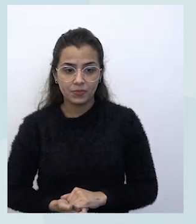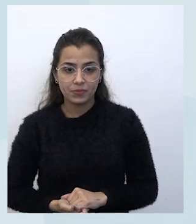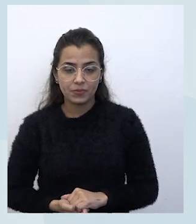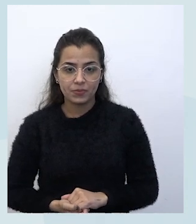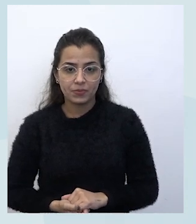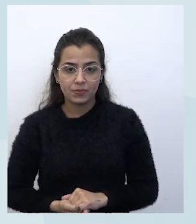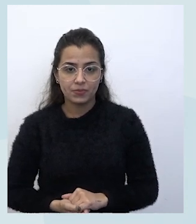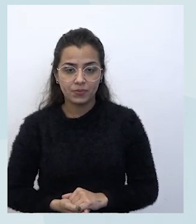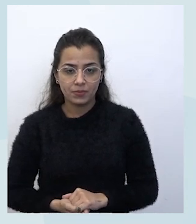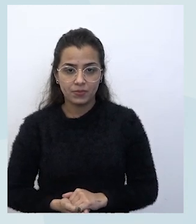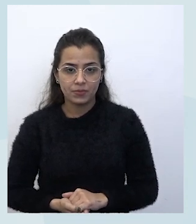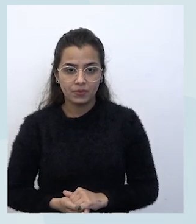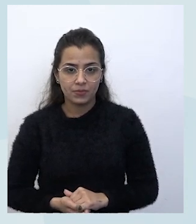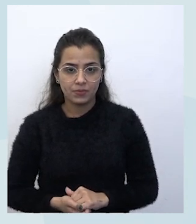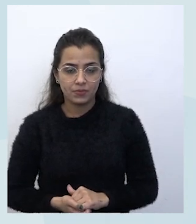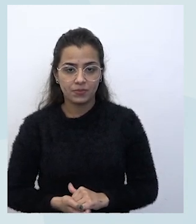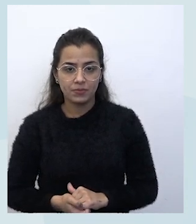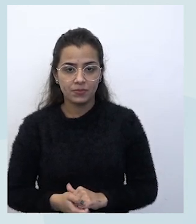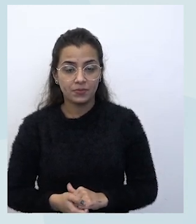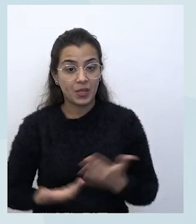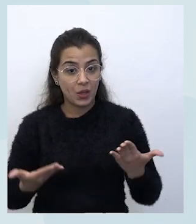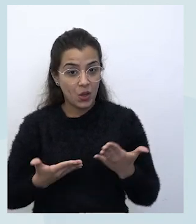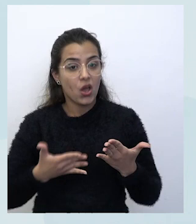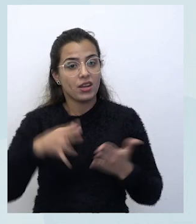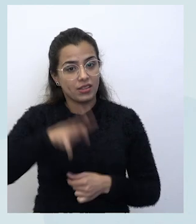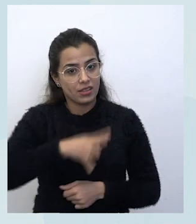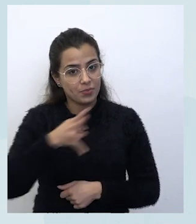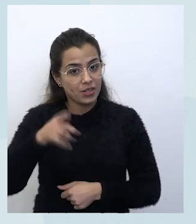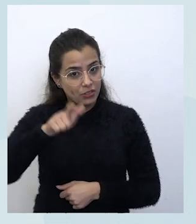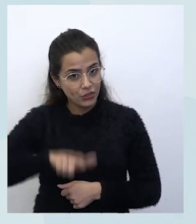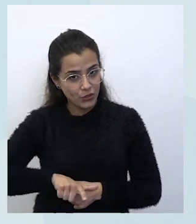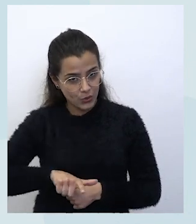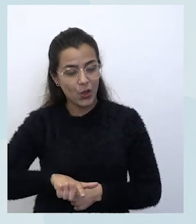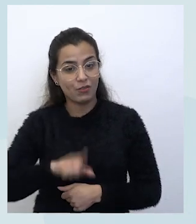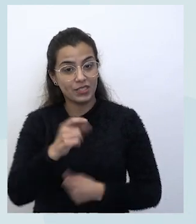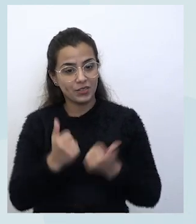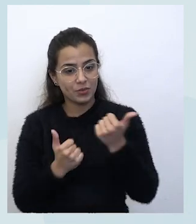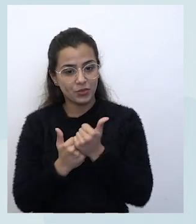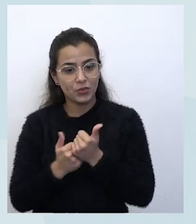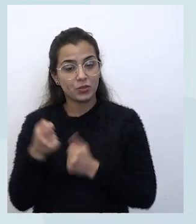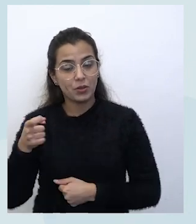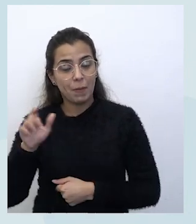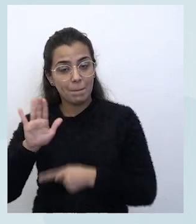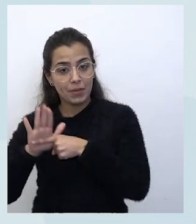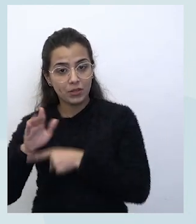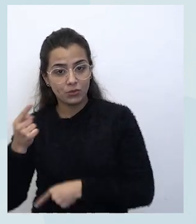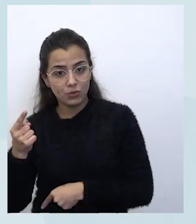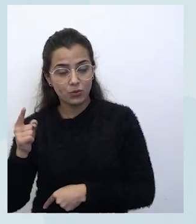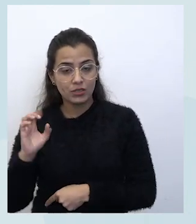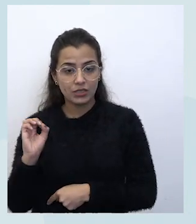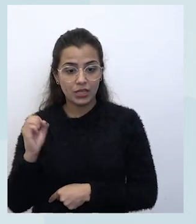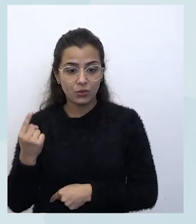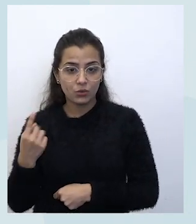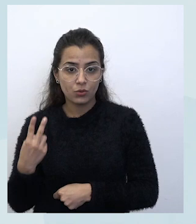Isso. Então, de novo, é uma tabela. Vocês vão substituir os valores agora. Menos 1, 0, 1, 2 e 3.